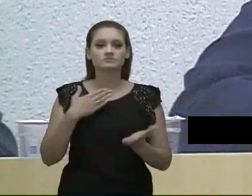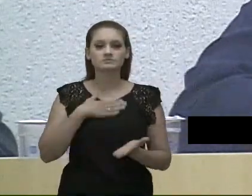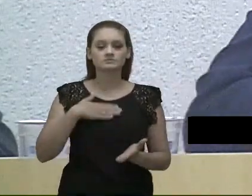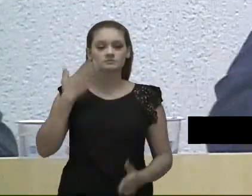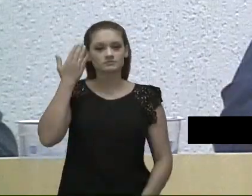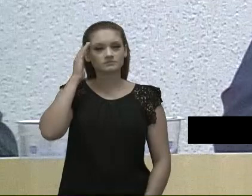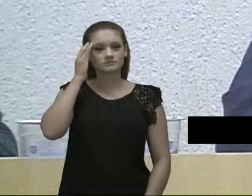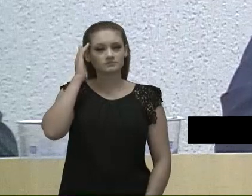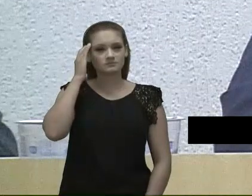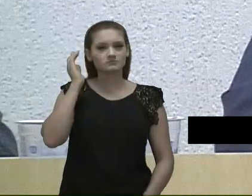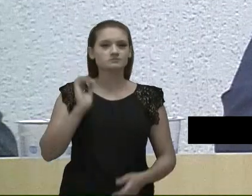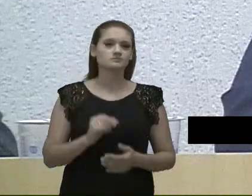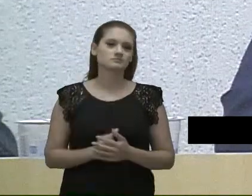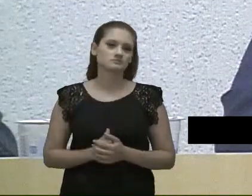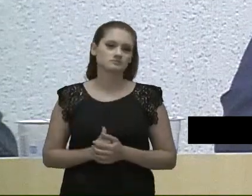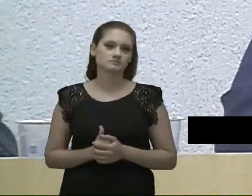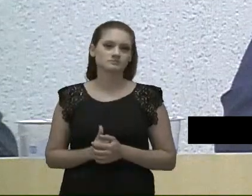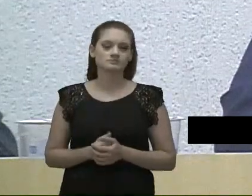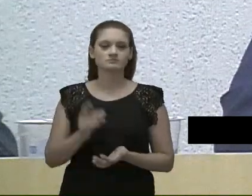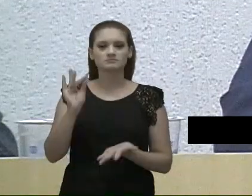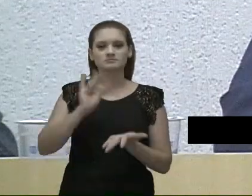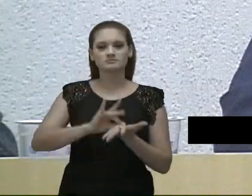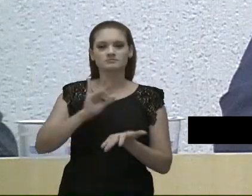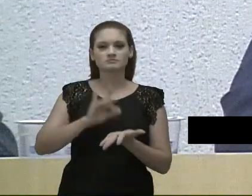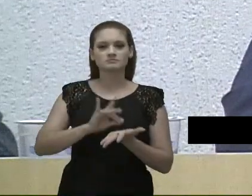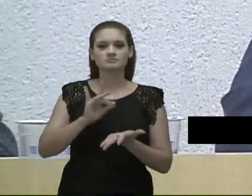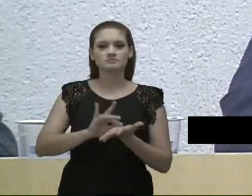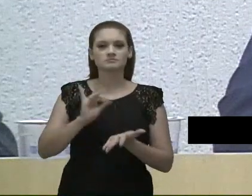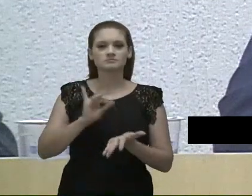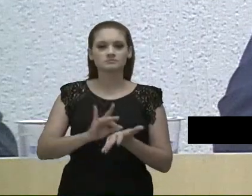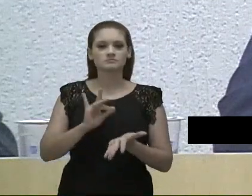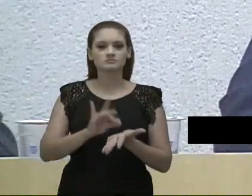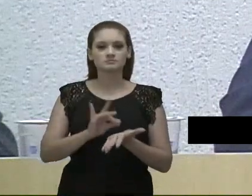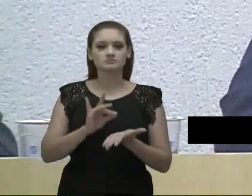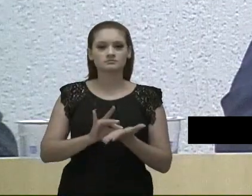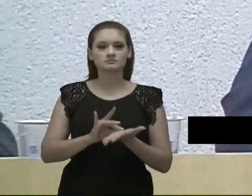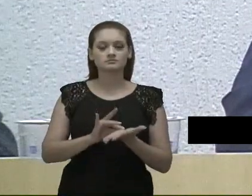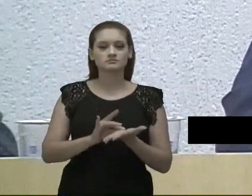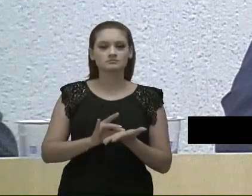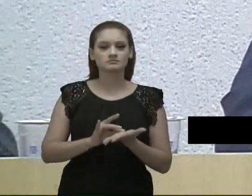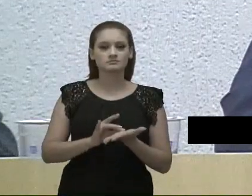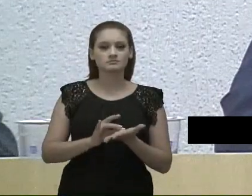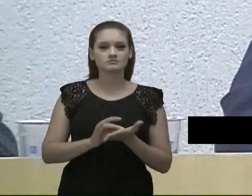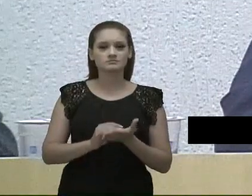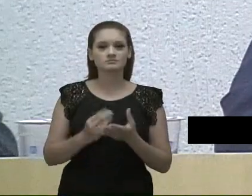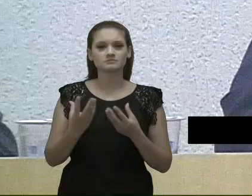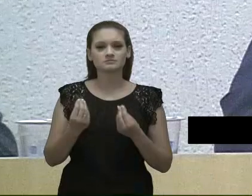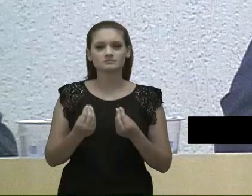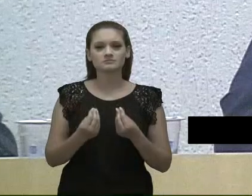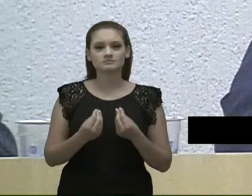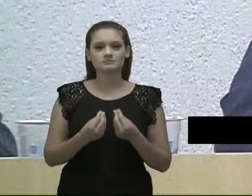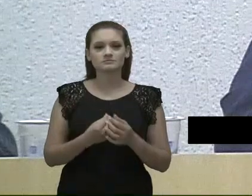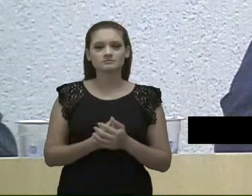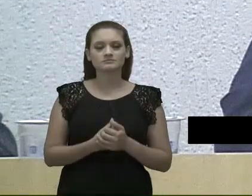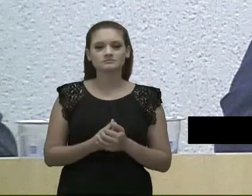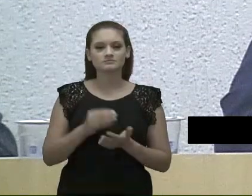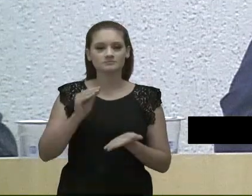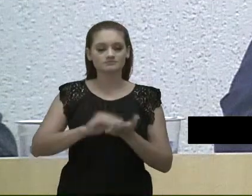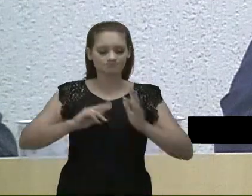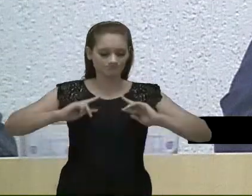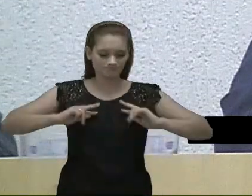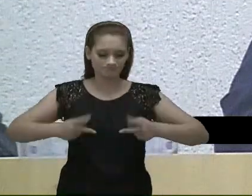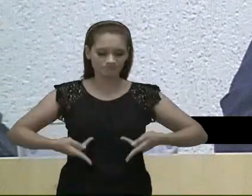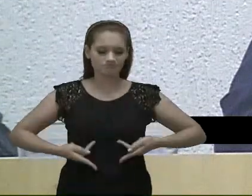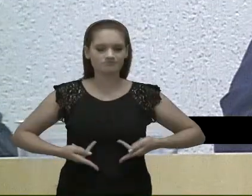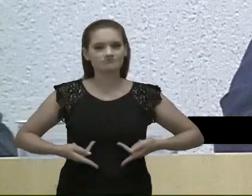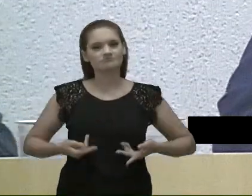essa situação, porque se realmente isso for verdade, constatar isso mesmo, chega a ser desumano, né? Chega a